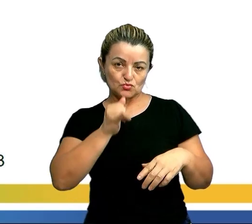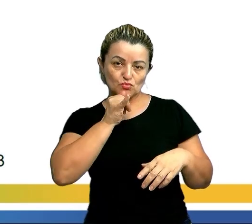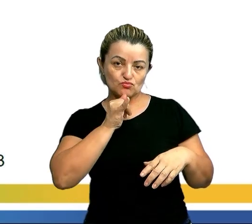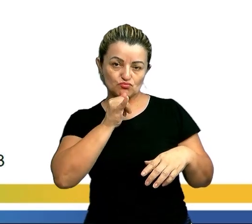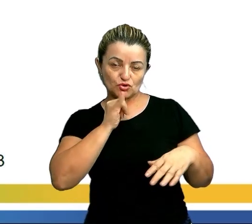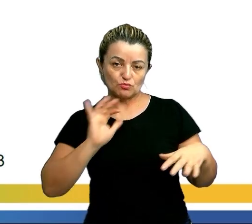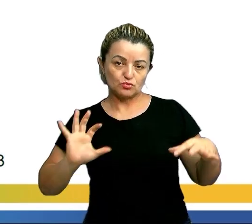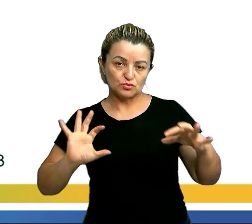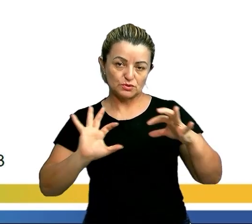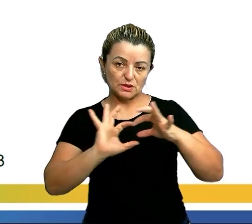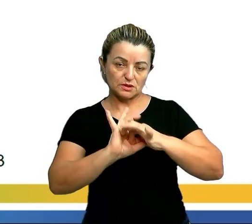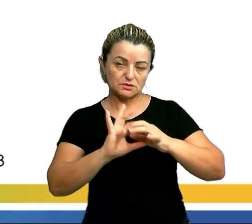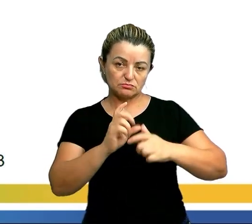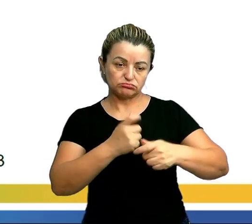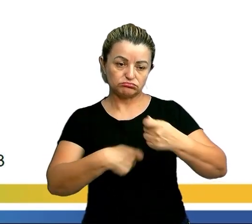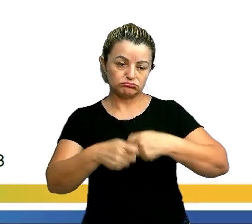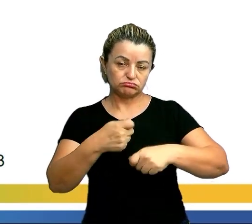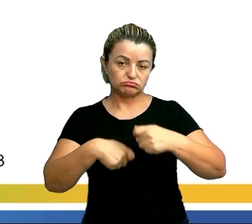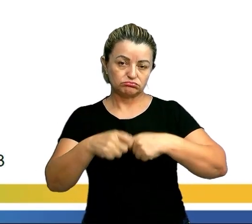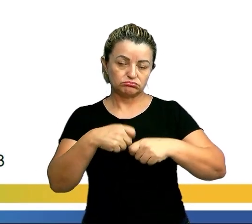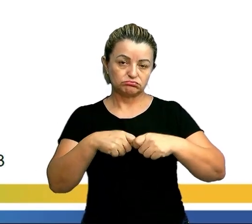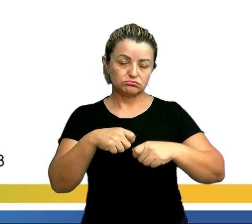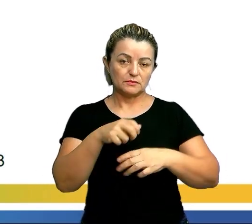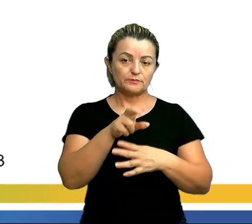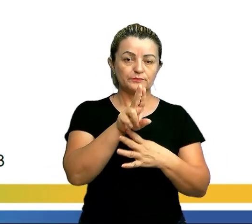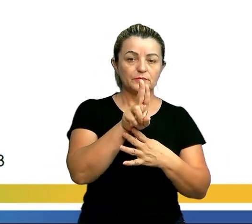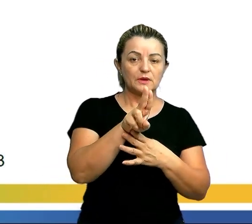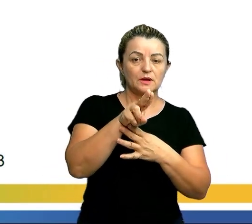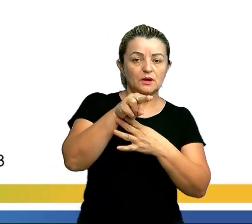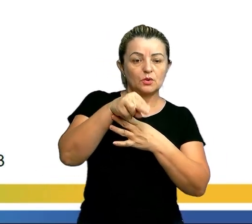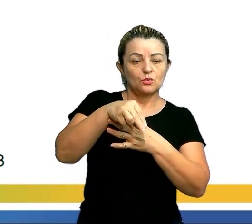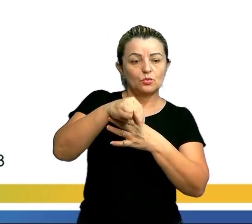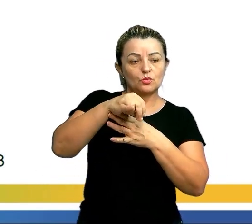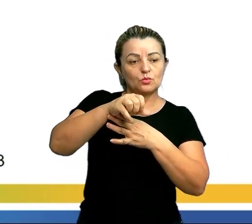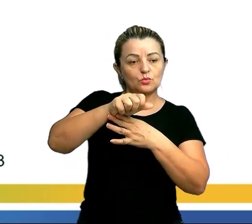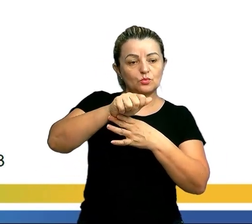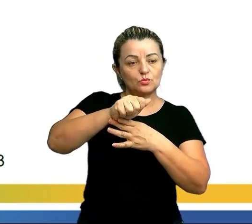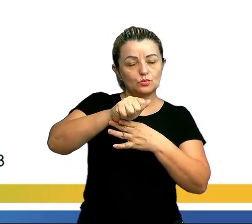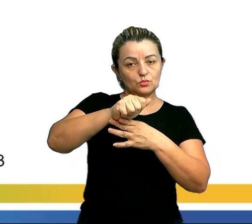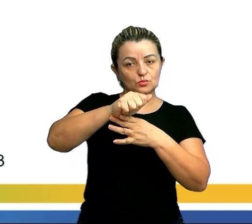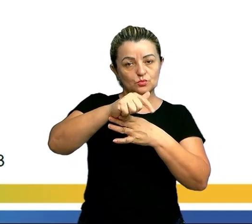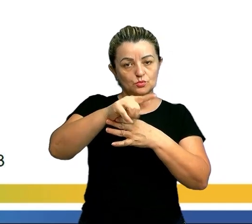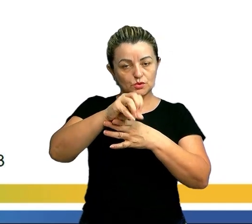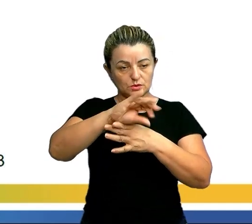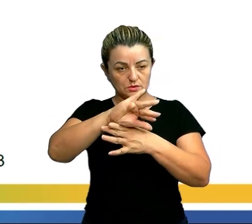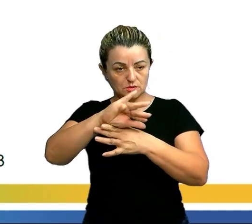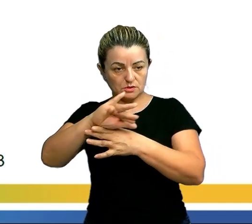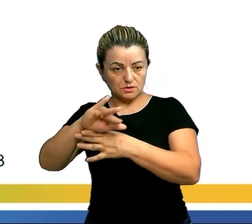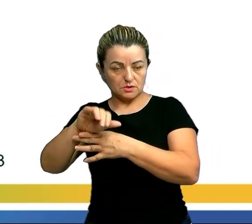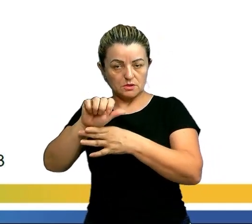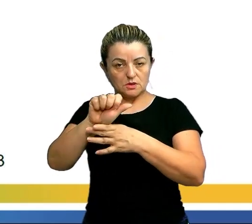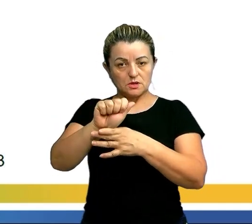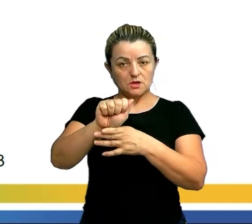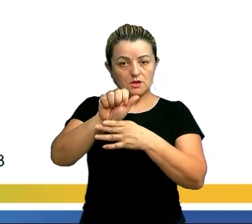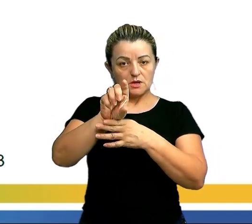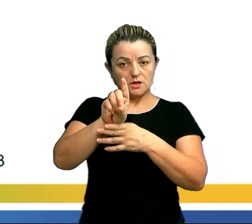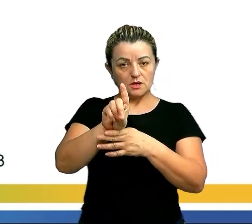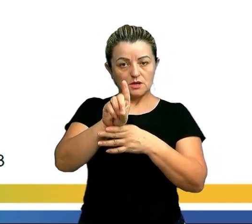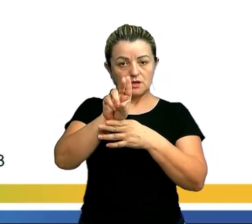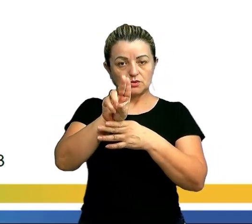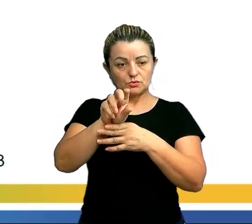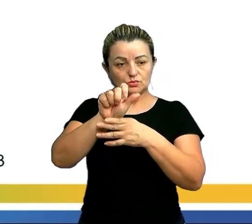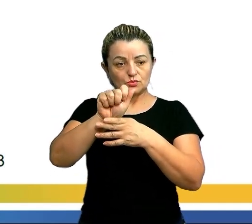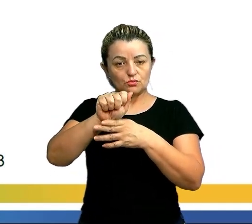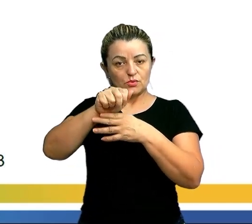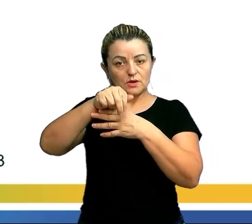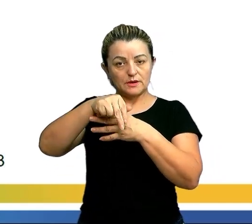de integração econômica, que é a chamada União Aduaneira. Além da existência, no caso da União Aduaneira, ela vai um